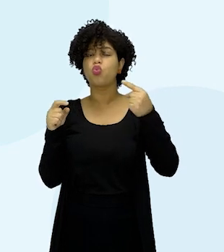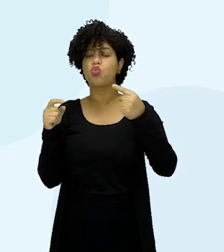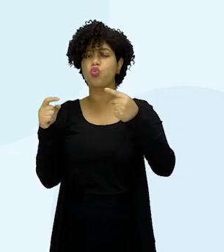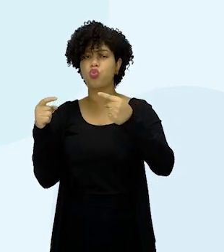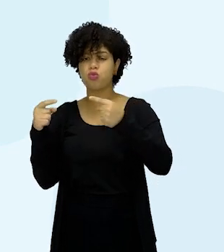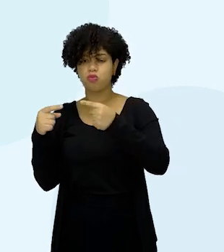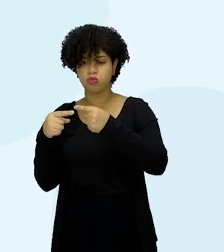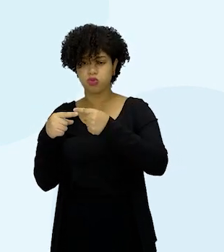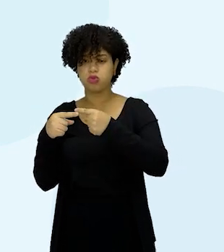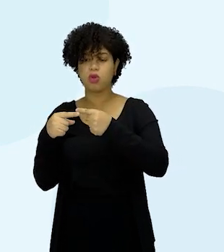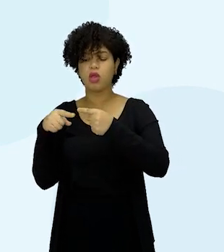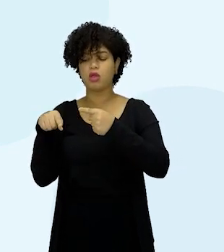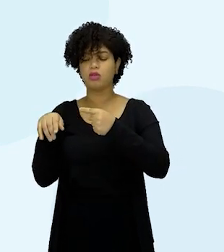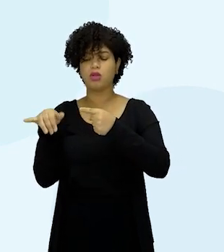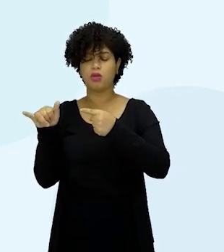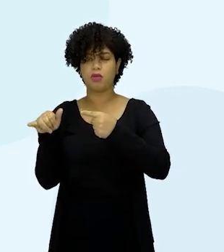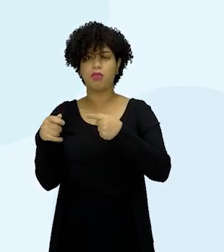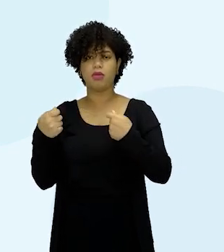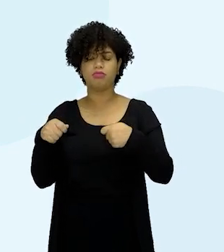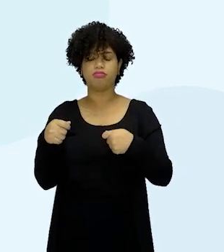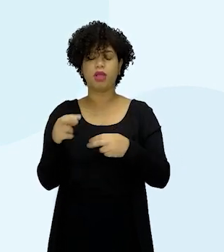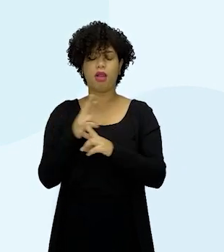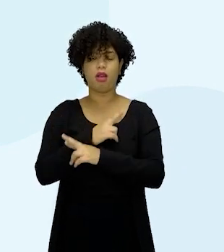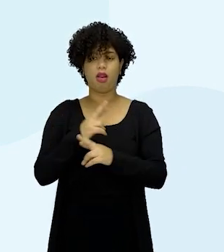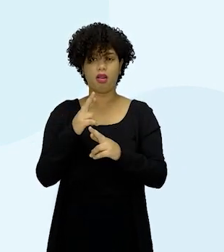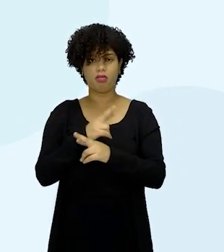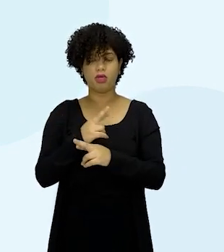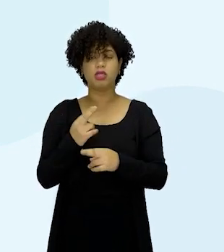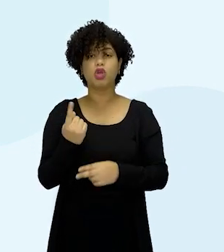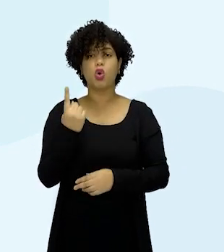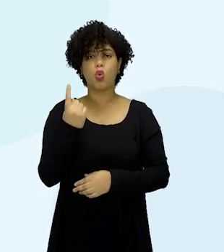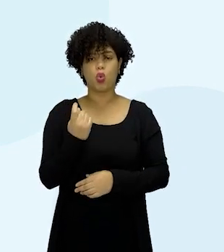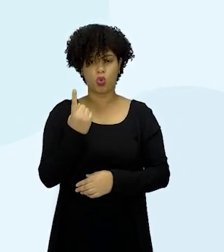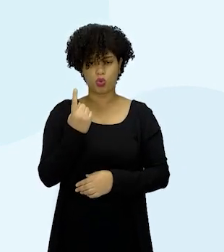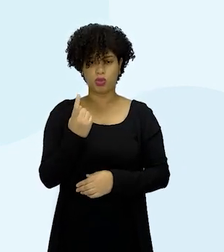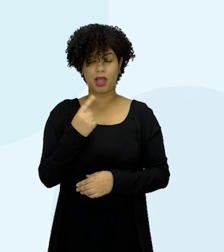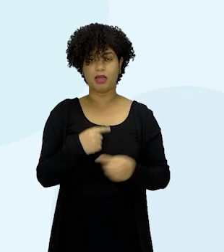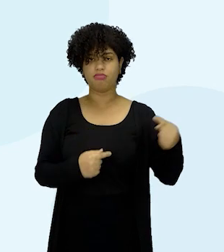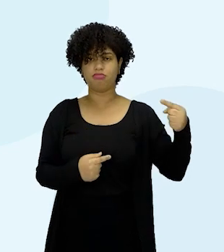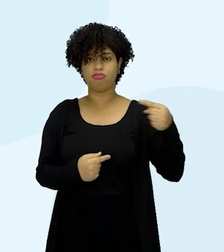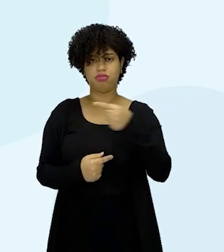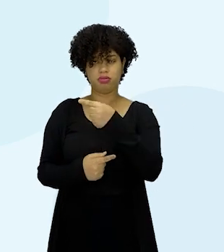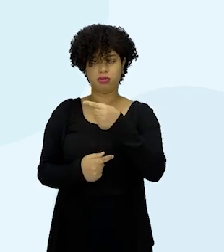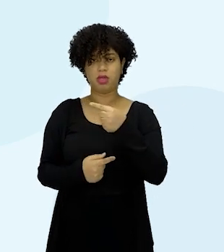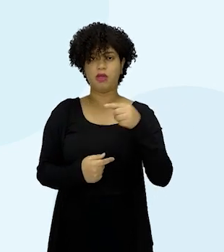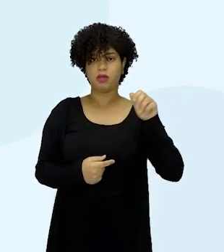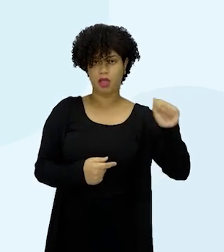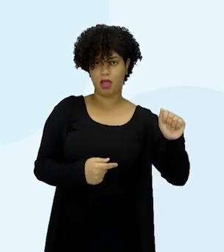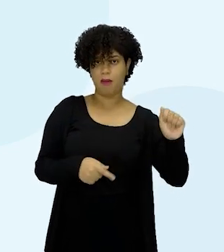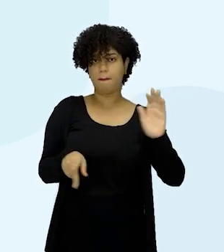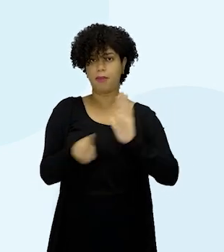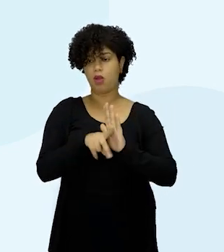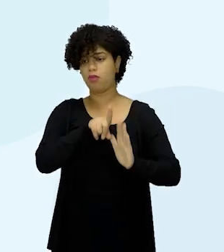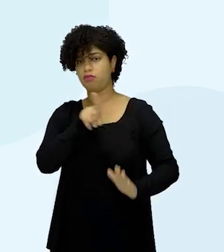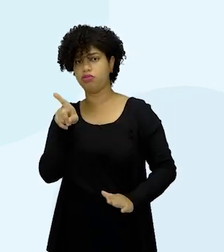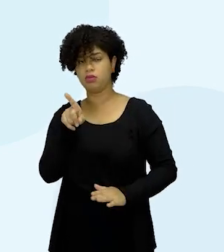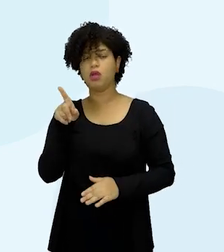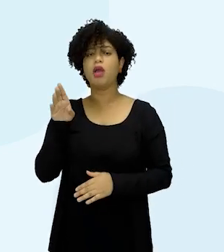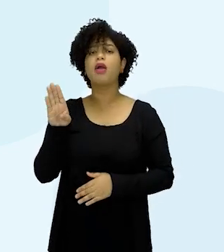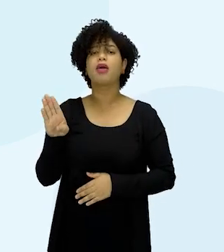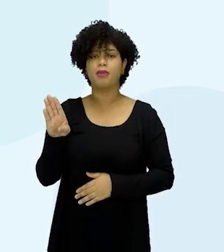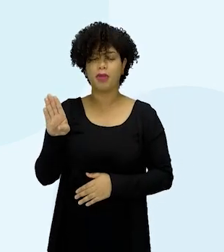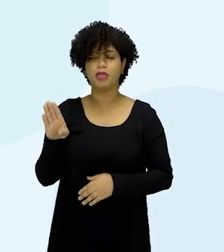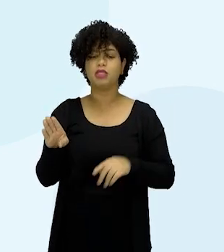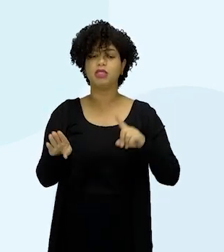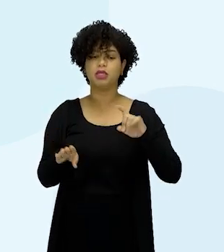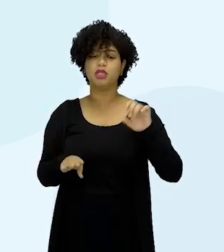x2, x3, todos x lá do conjunto A, tem que ter uma única setinha saindo dele. Ou seja, para cada x,